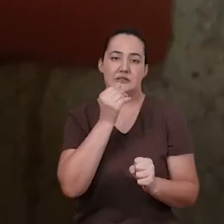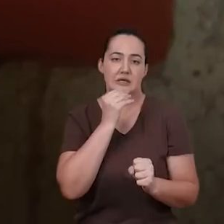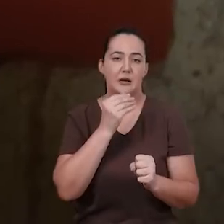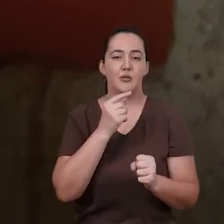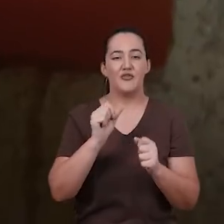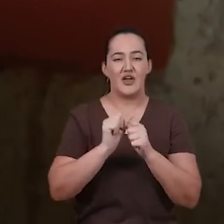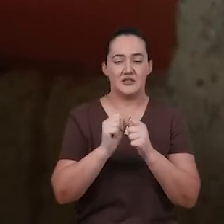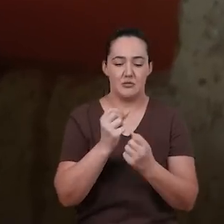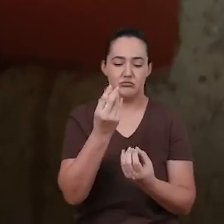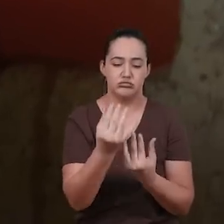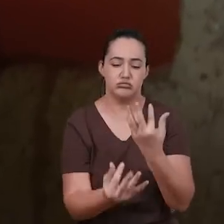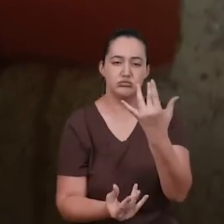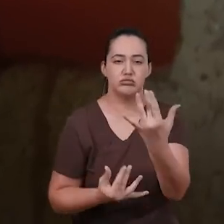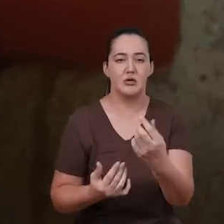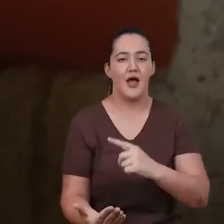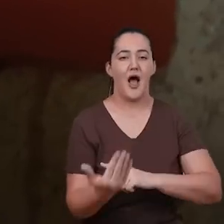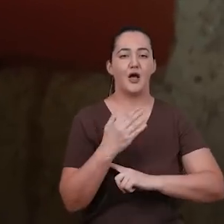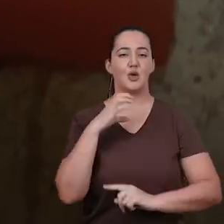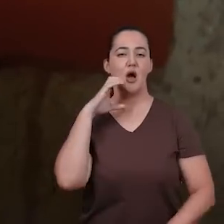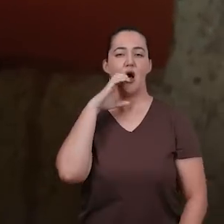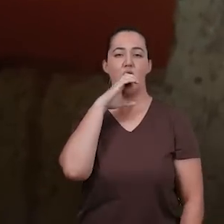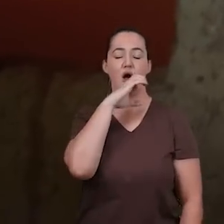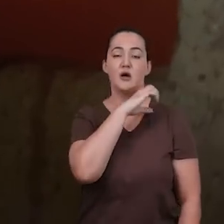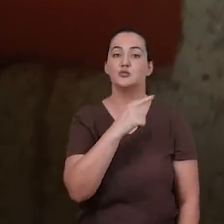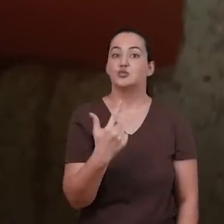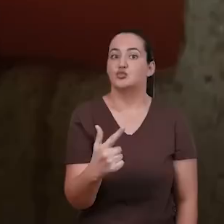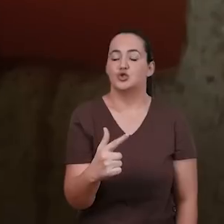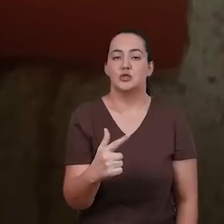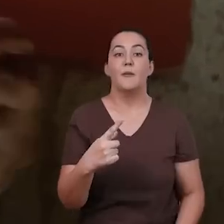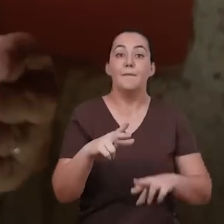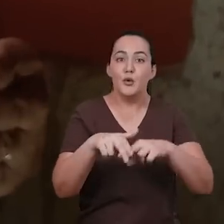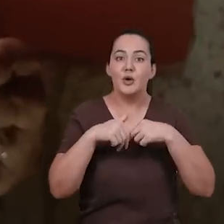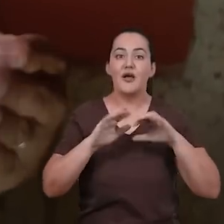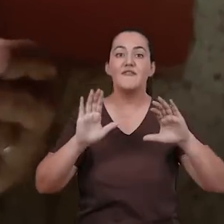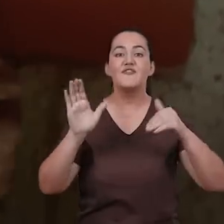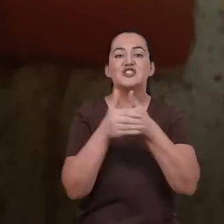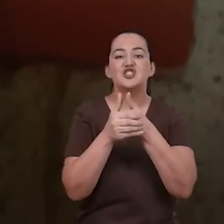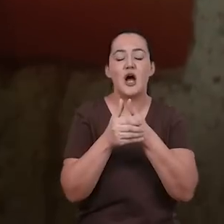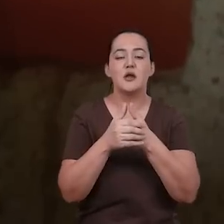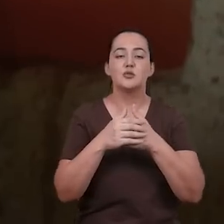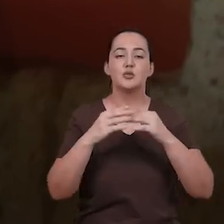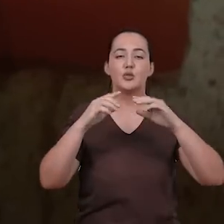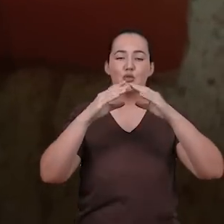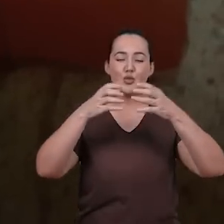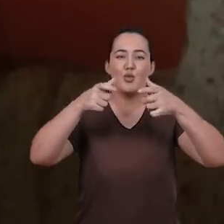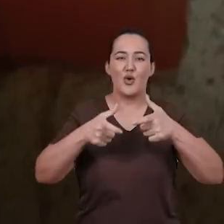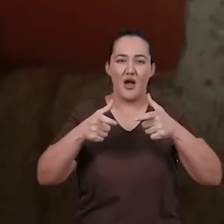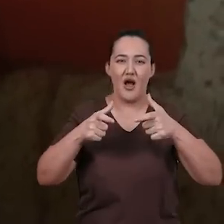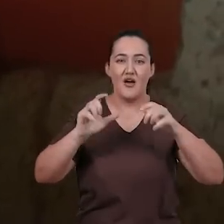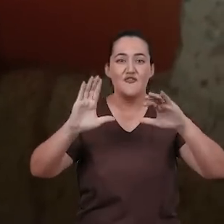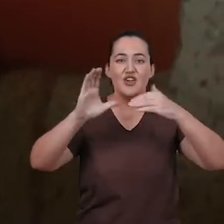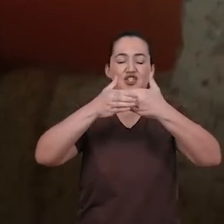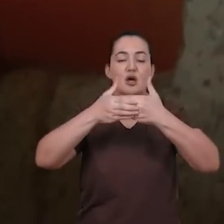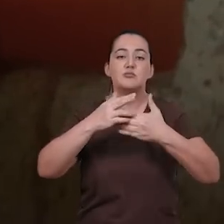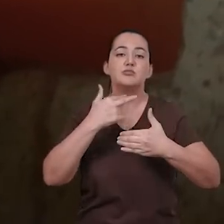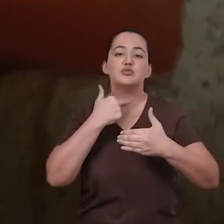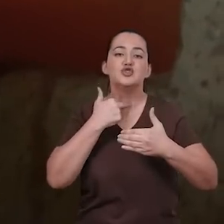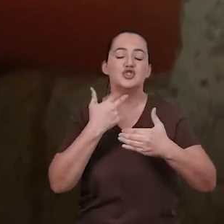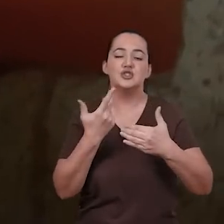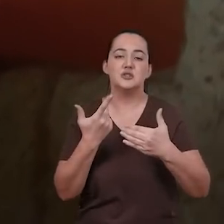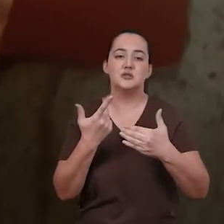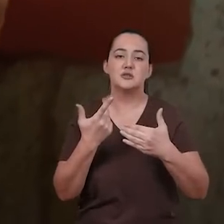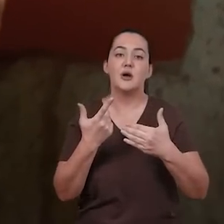luxo de acender uma fogueira, senão eles morreriam asfixiados pela fumaça ou pelo consumo